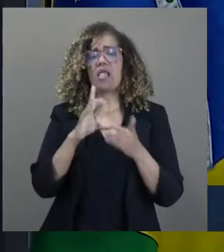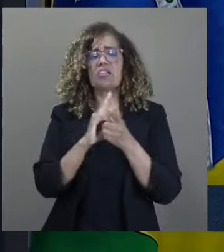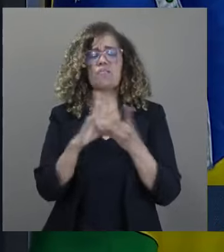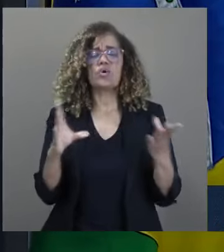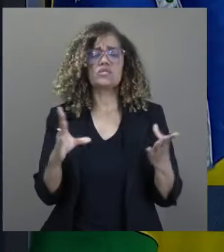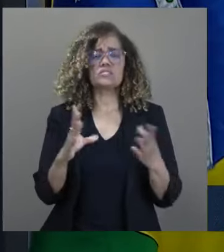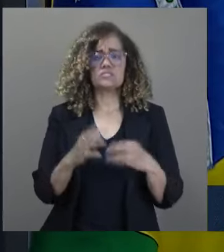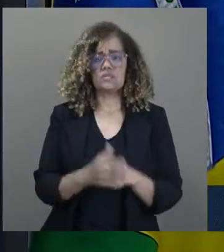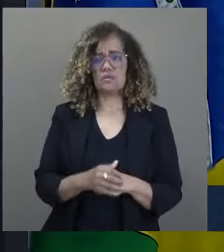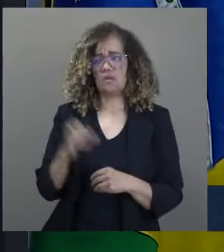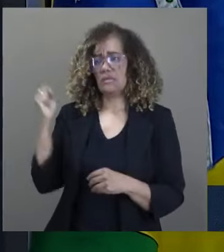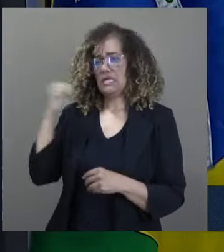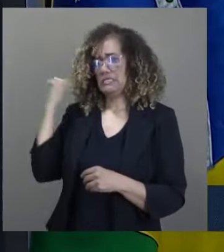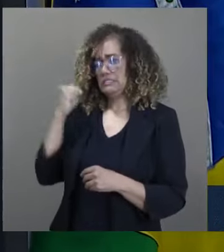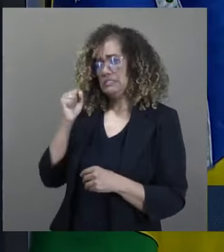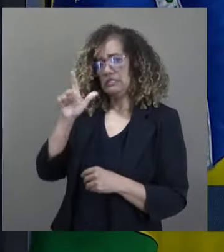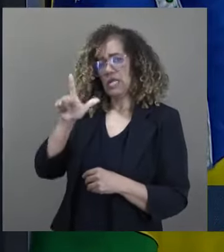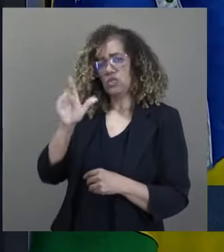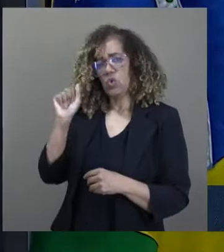Laércio?